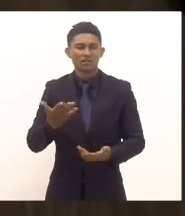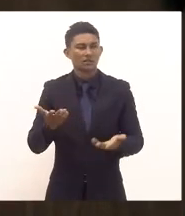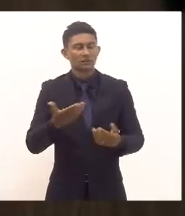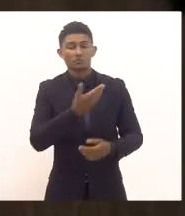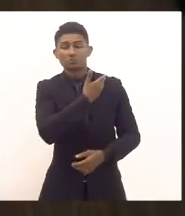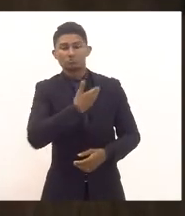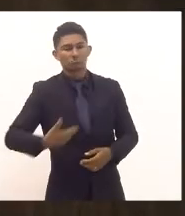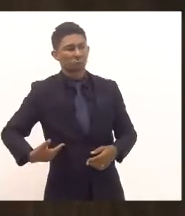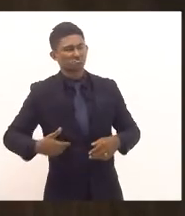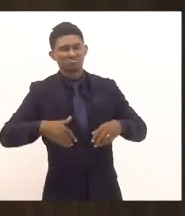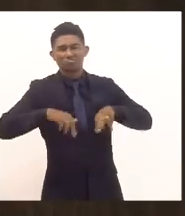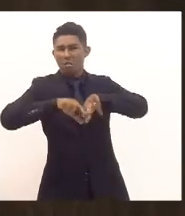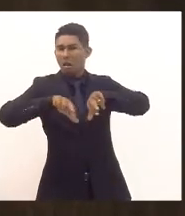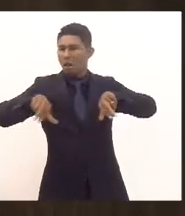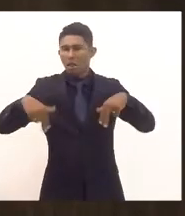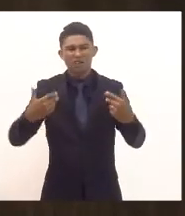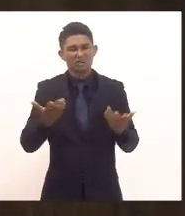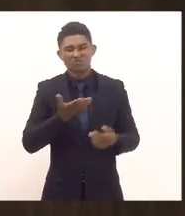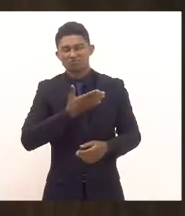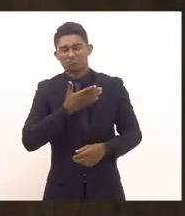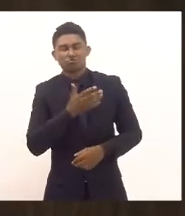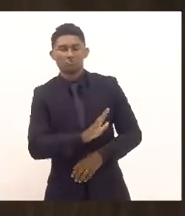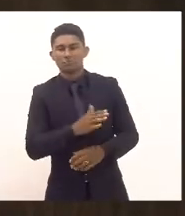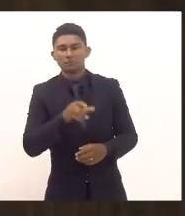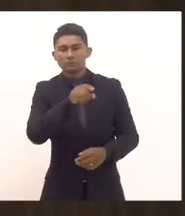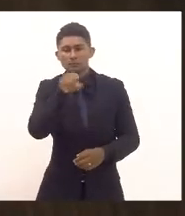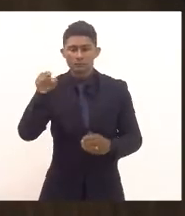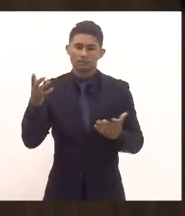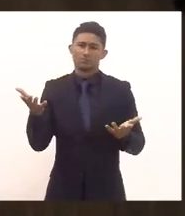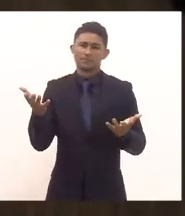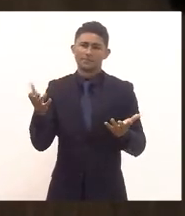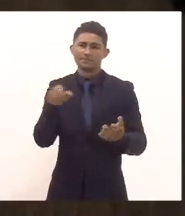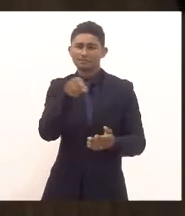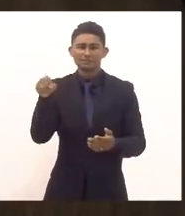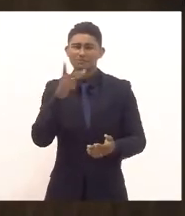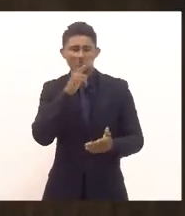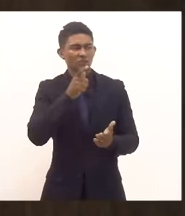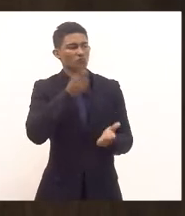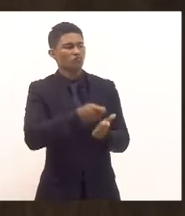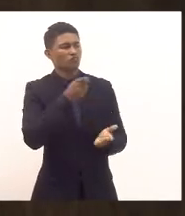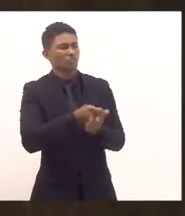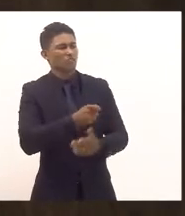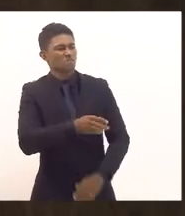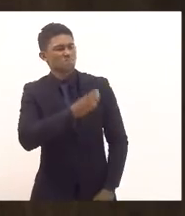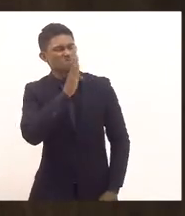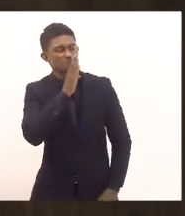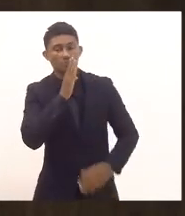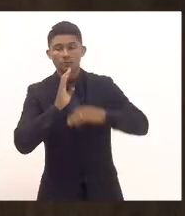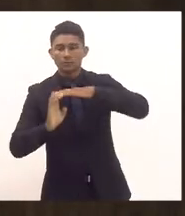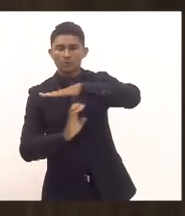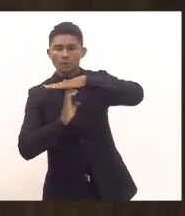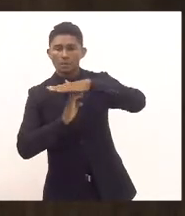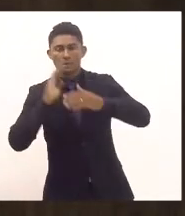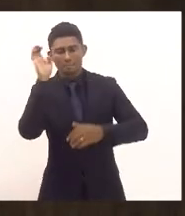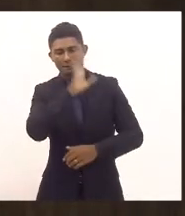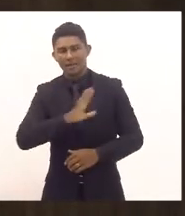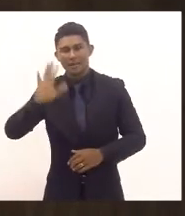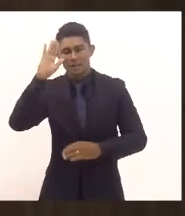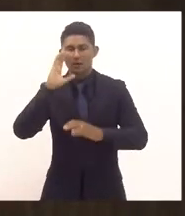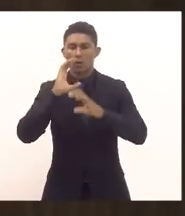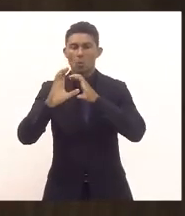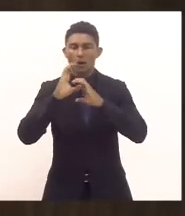e vêm assediando tentando silenciar a empresa brasileira de comunicação